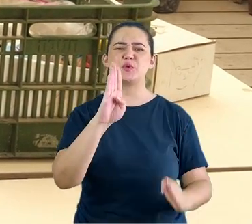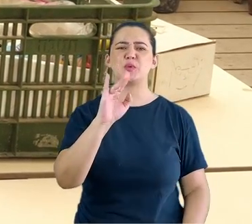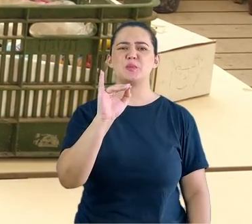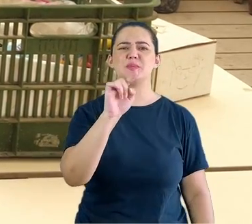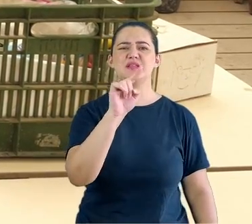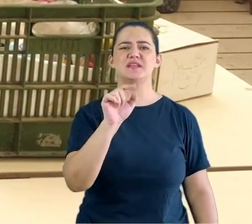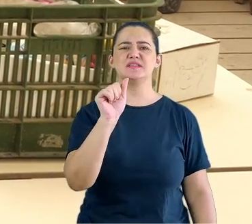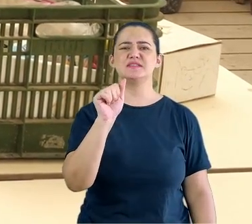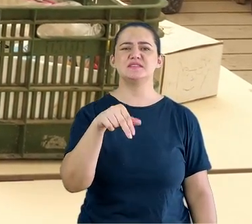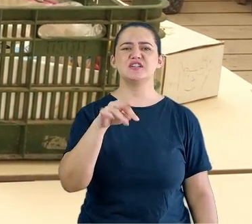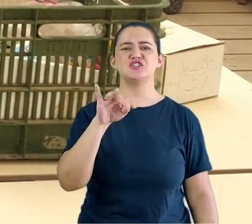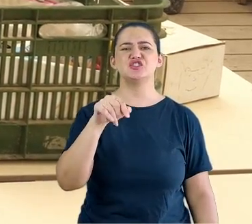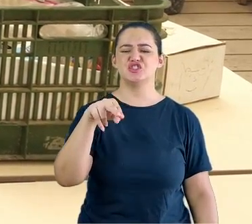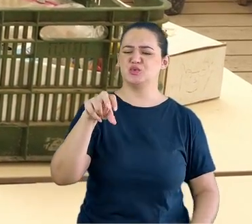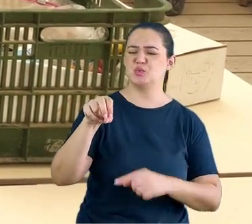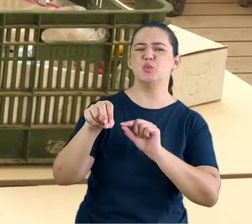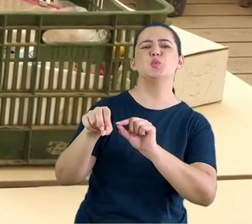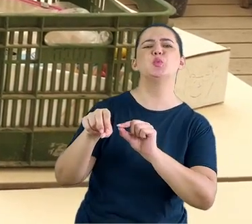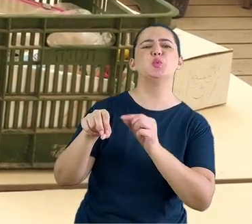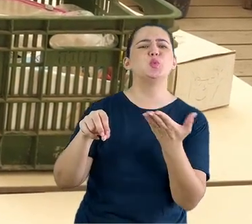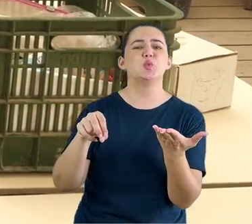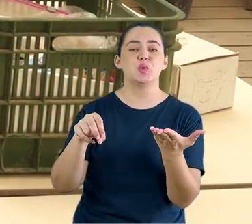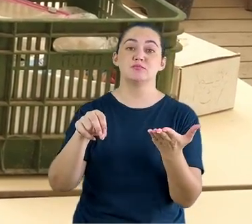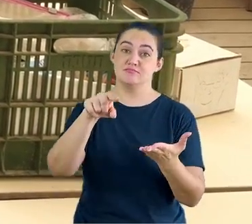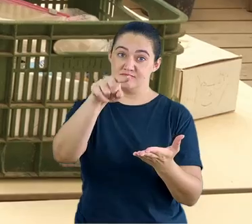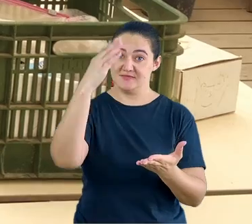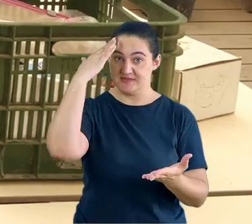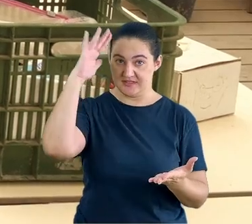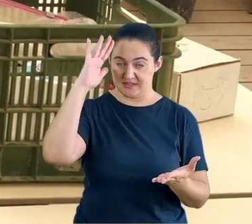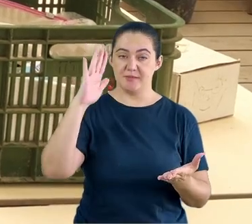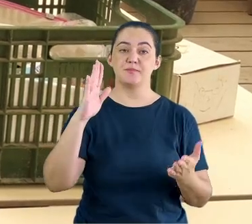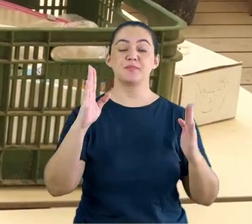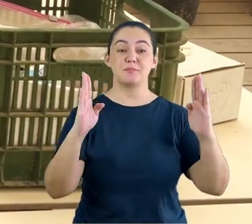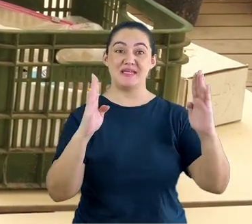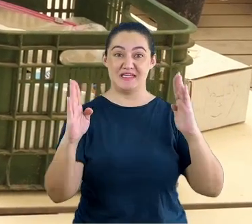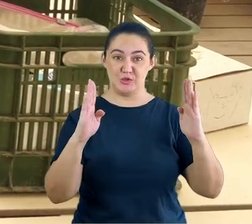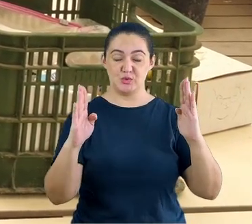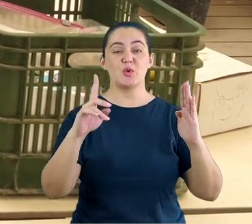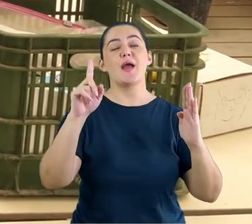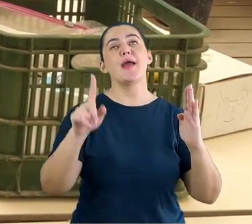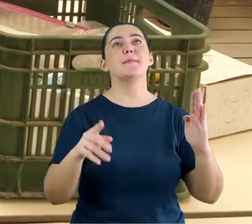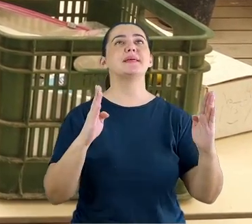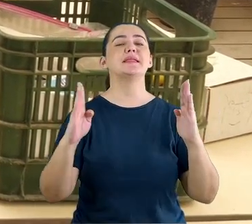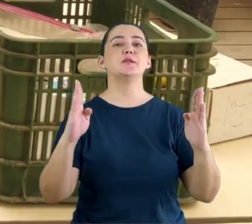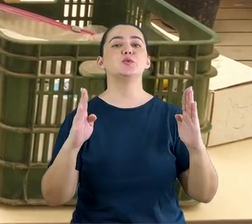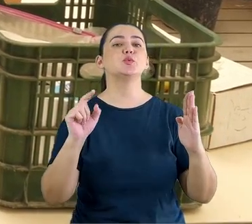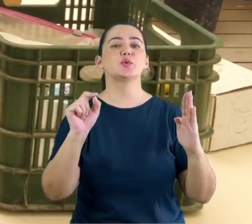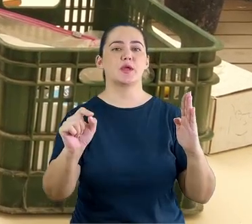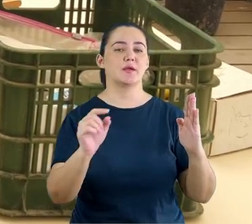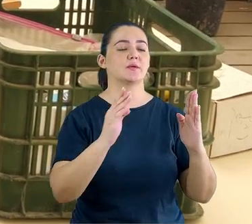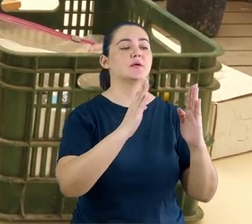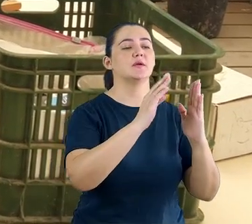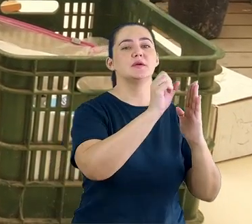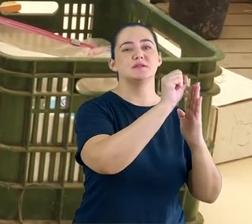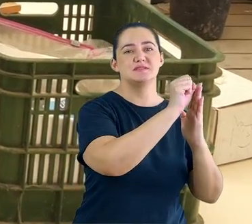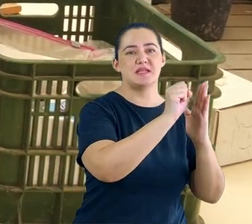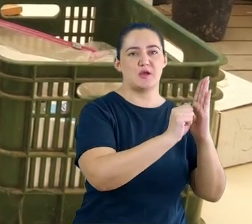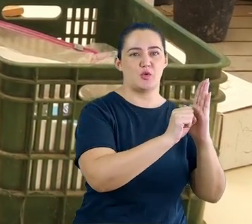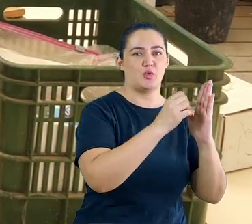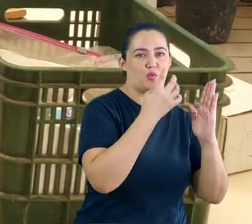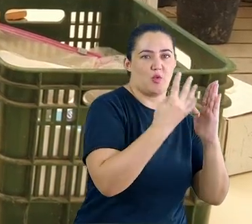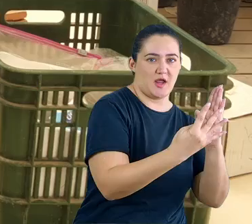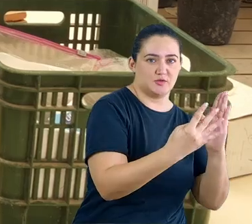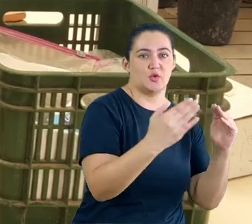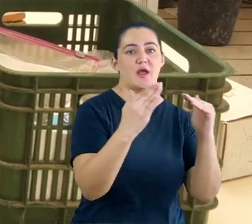e talvez você esteja se perguntando que período é esse. Para você entender, período bizantino é aquele período que vai do quarto